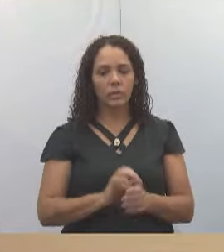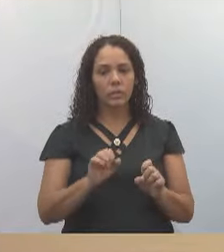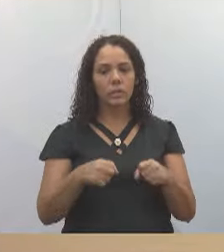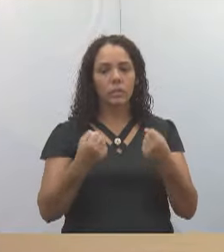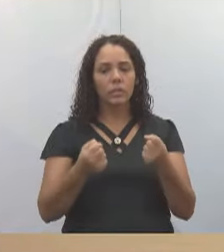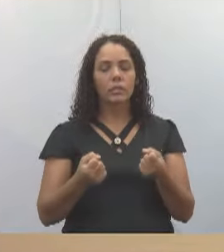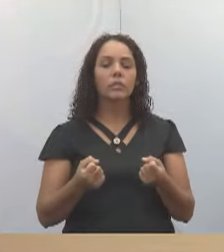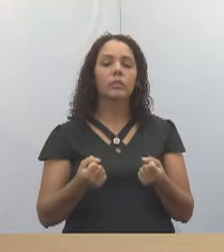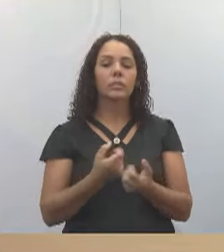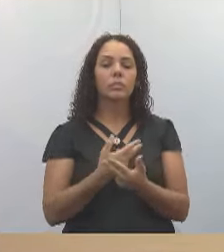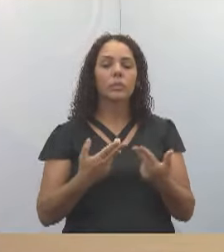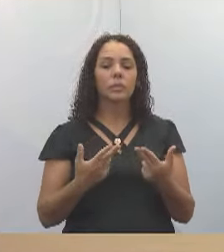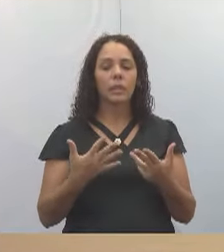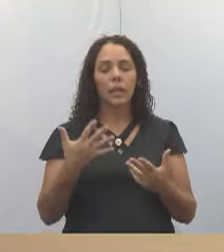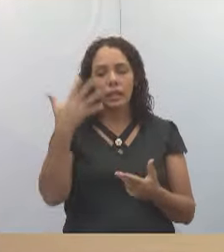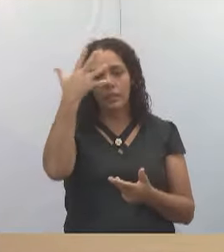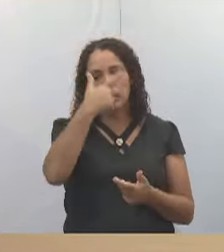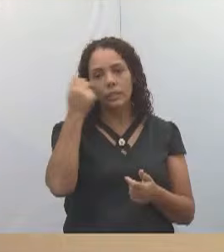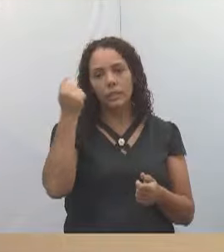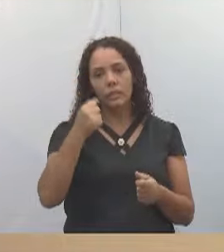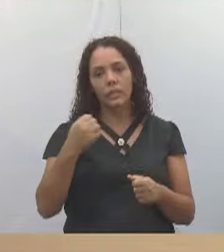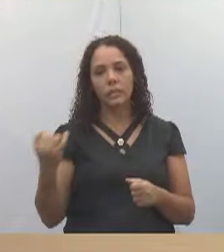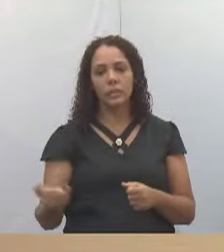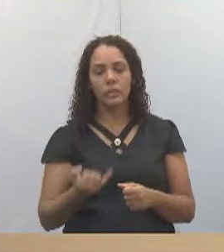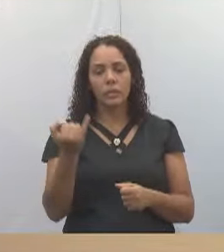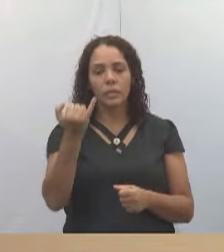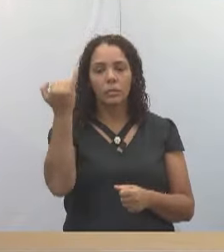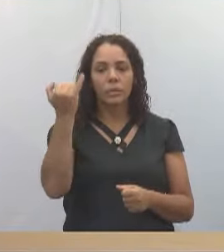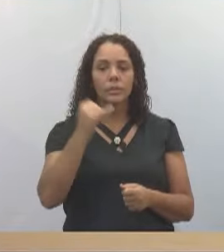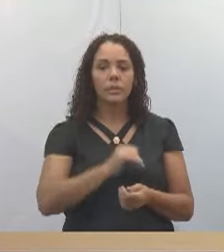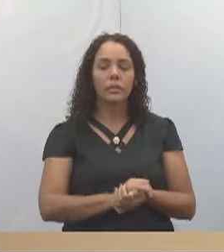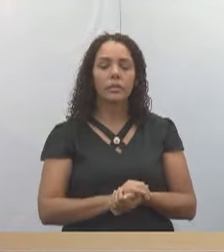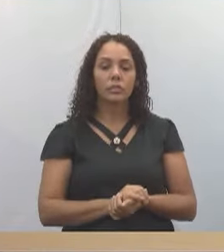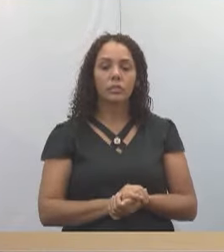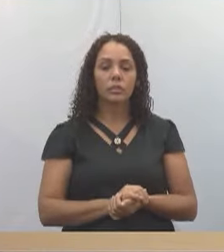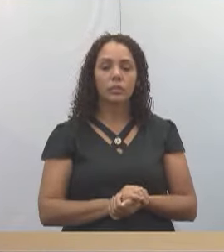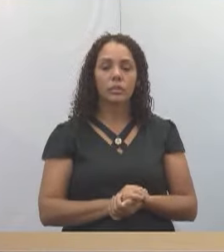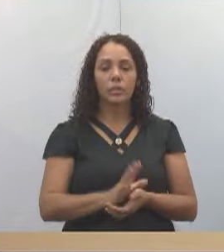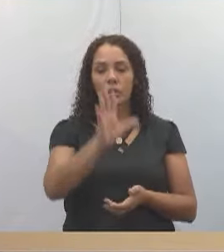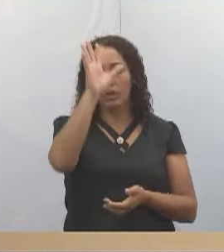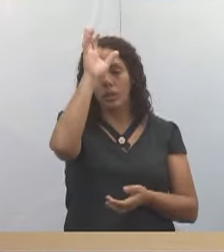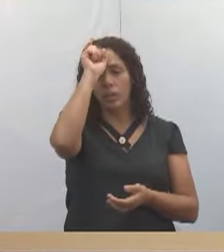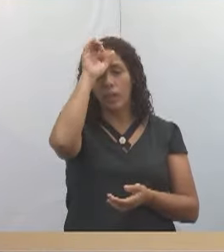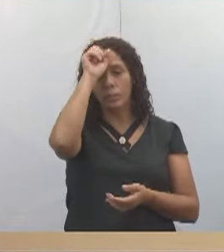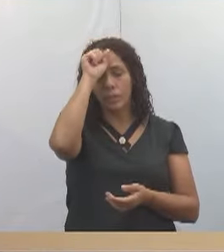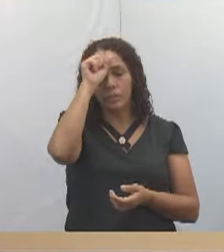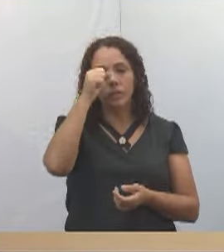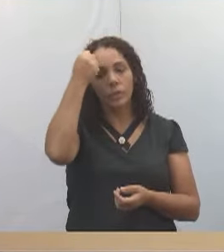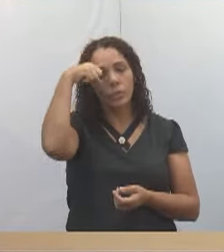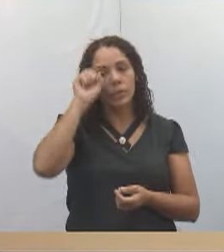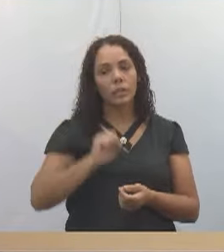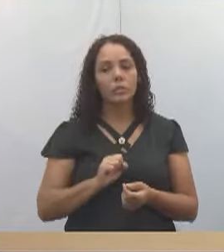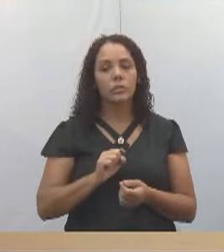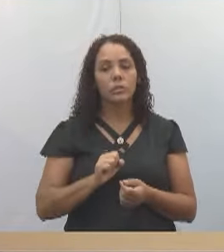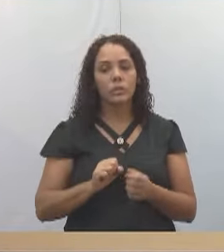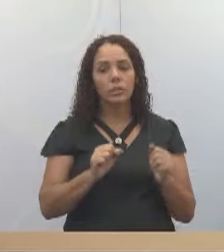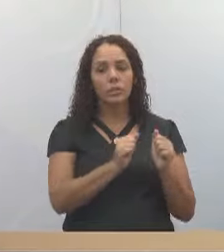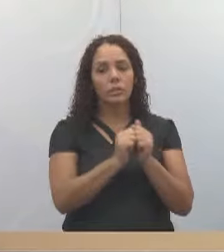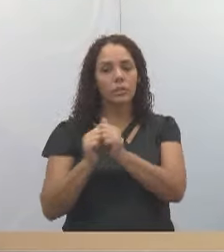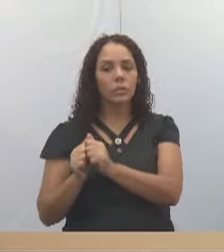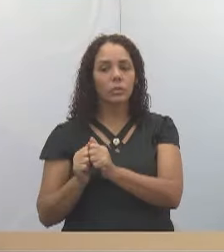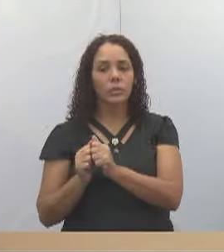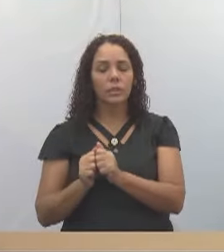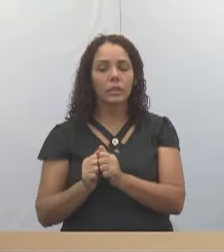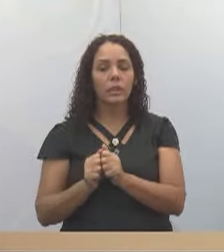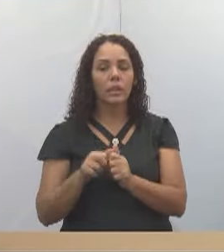linda, que para a gente é muito importante, é a causa animal. Inclusive, tenho aprendido bastante com você, viu, Sônia? Que a gente tem acompanhado aí as